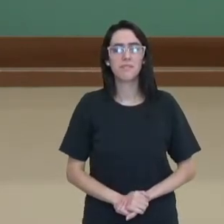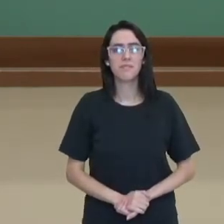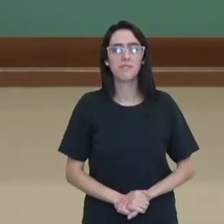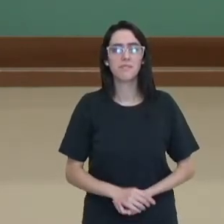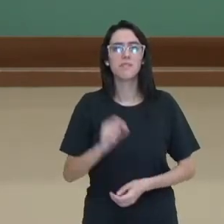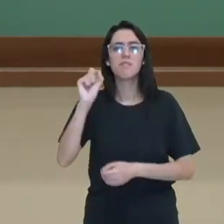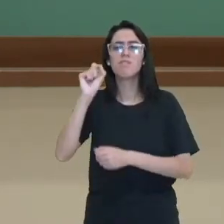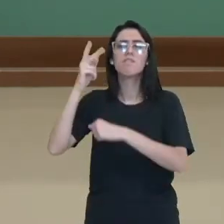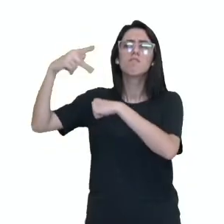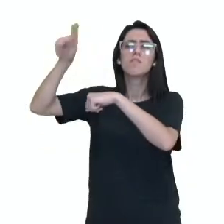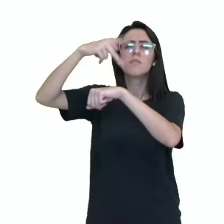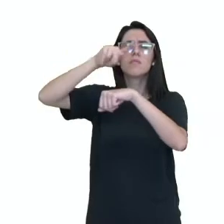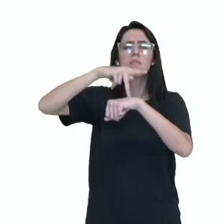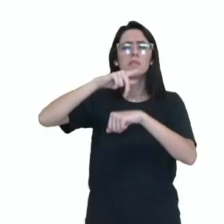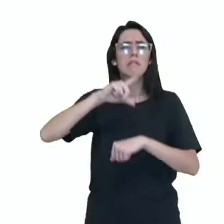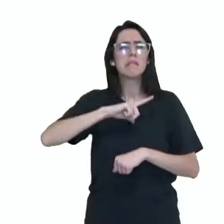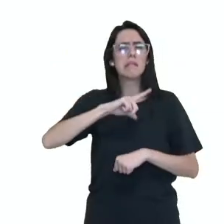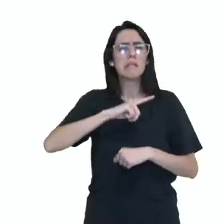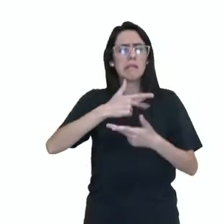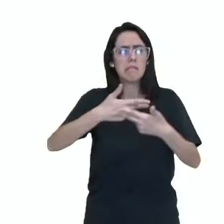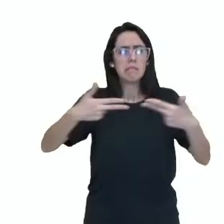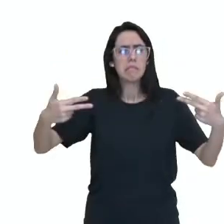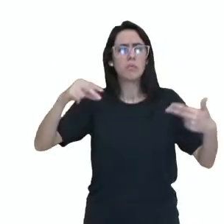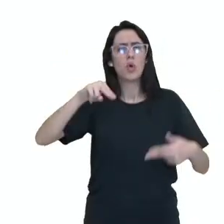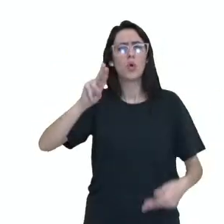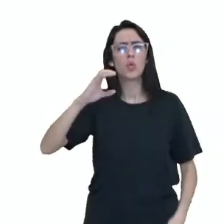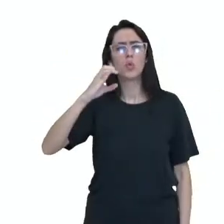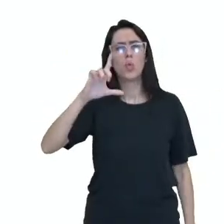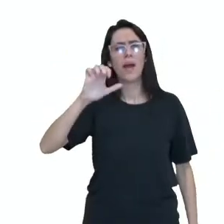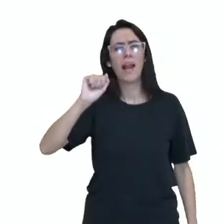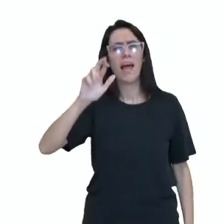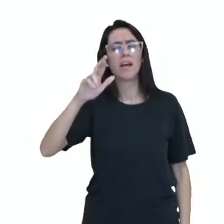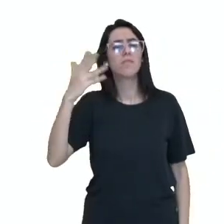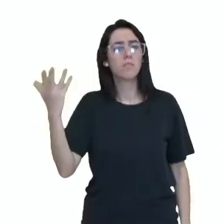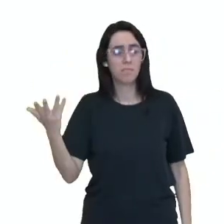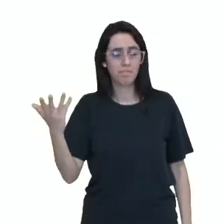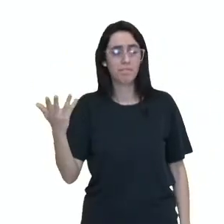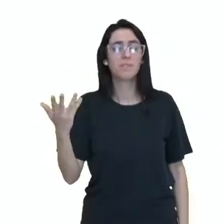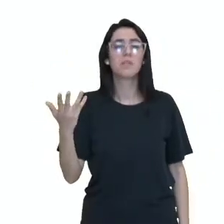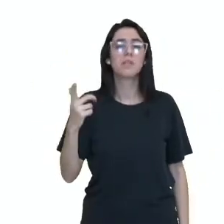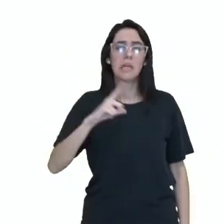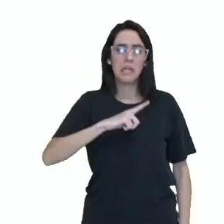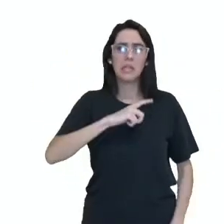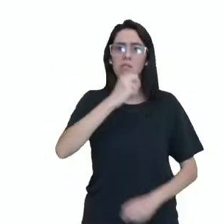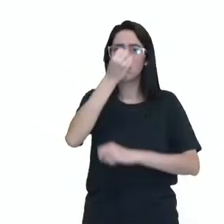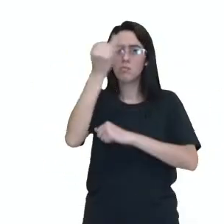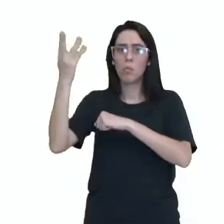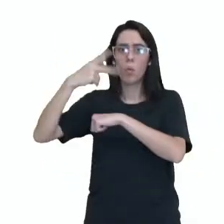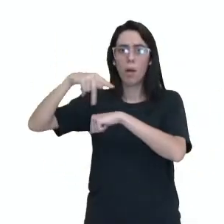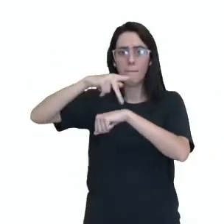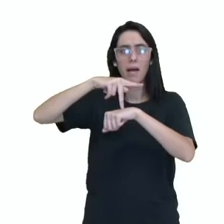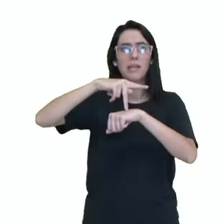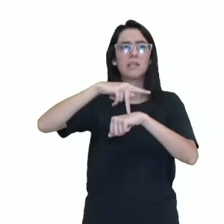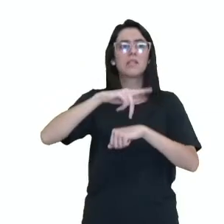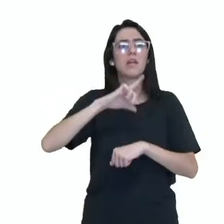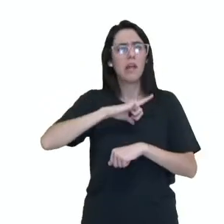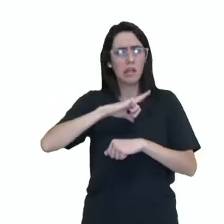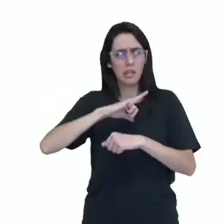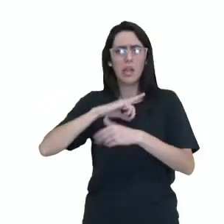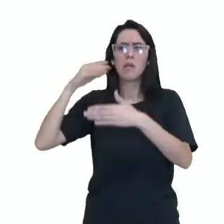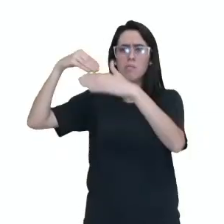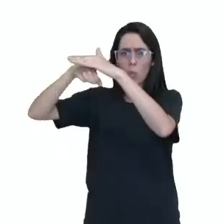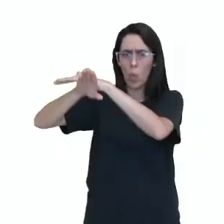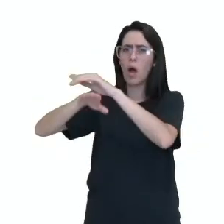Que países possuem as armas nucleares, então? A posse do arsenal por parte dos países já é conhecida desde o